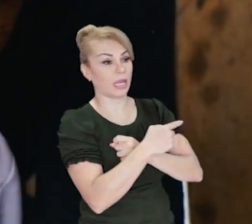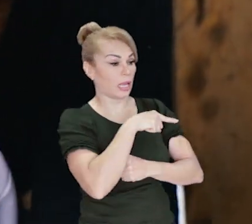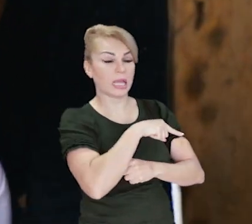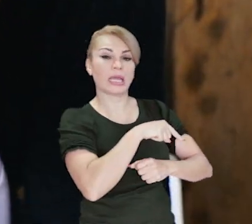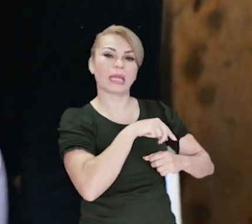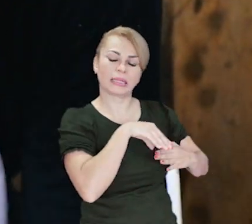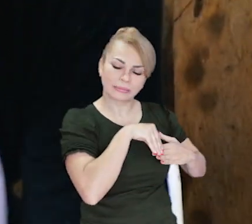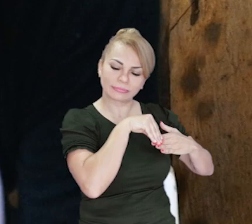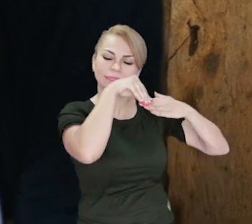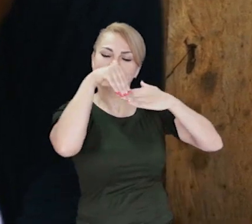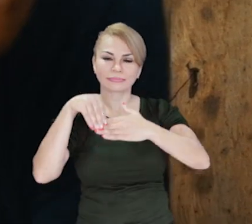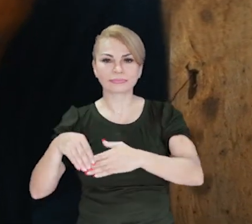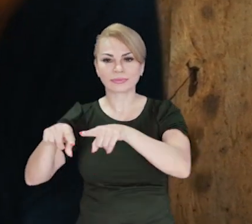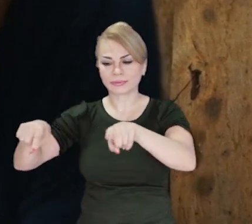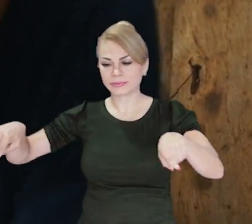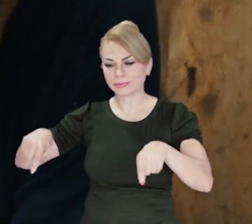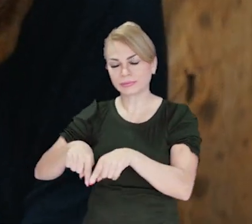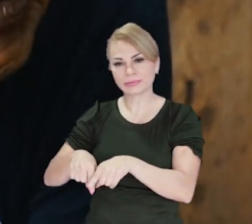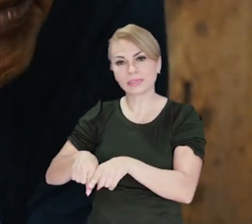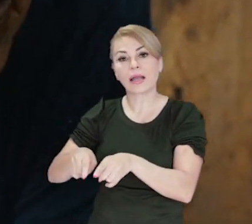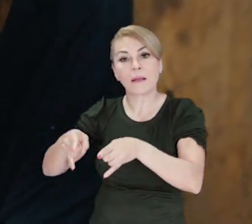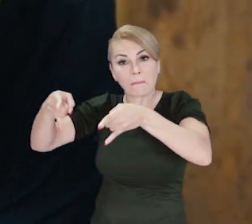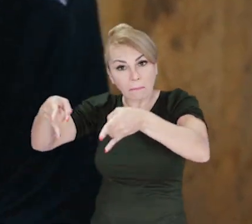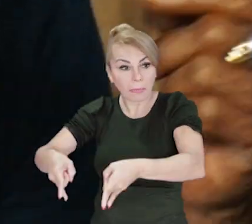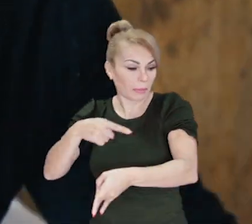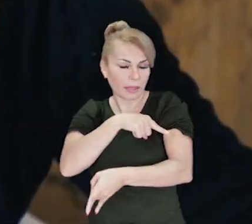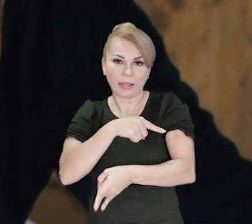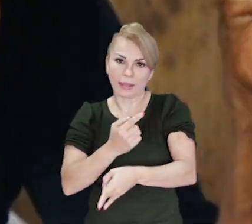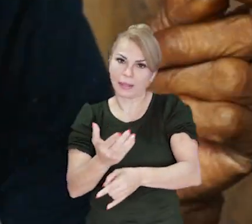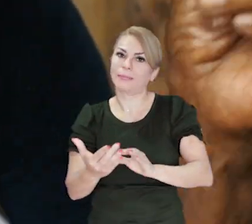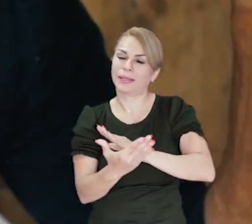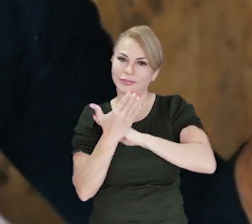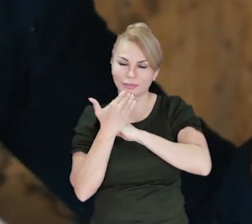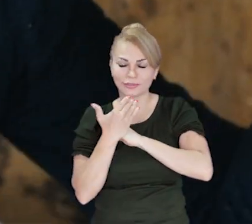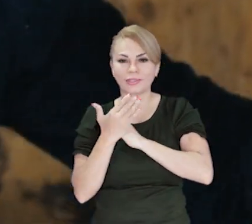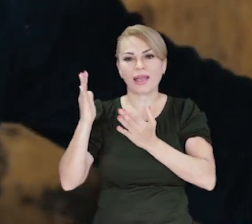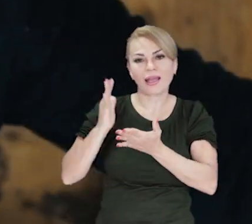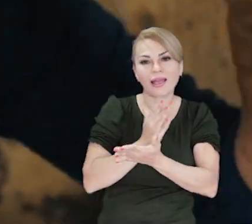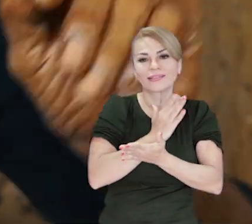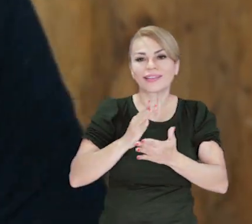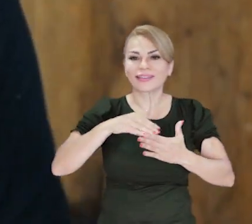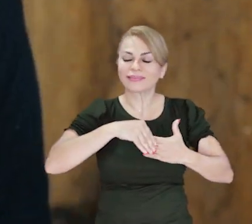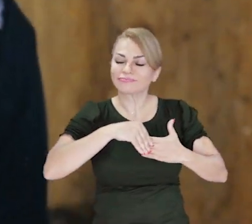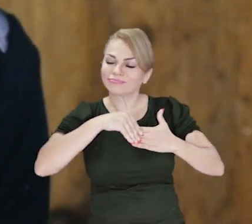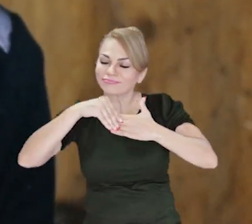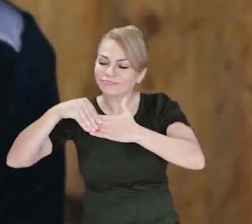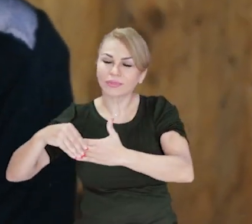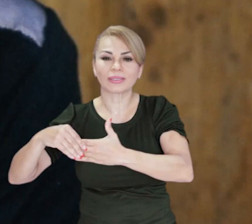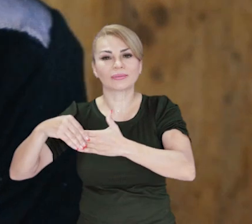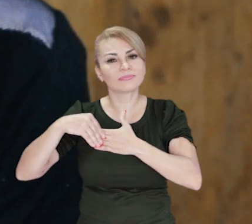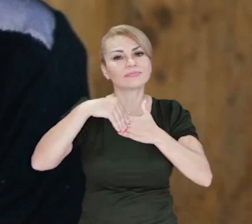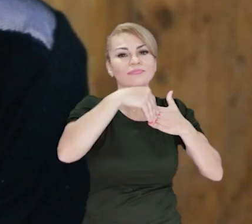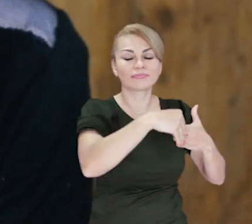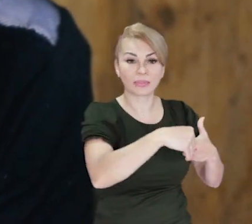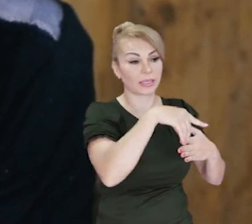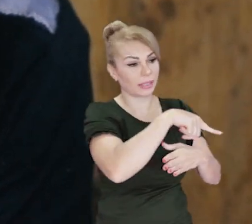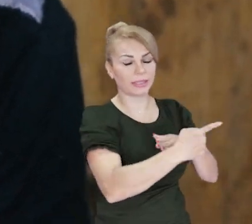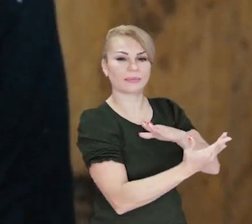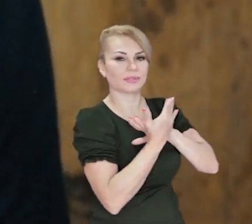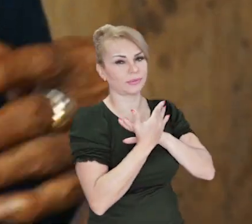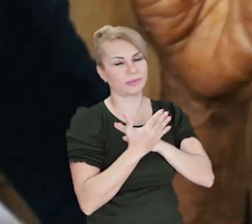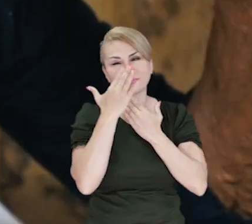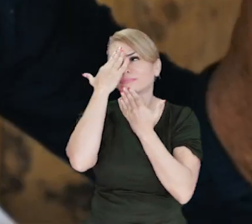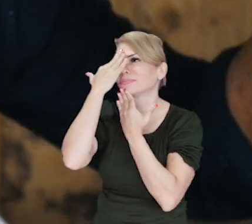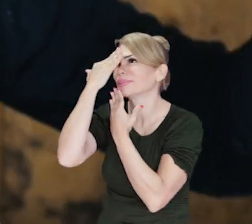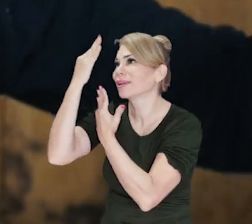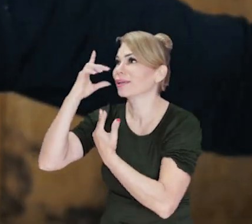e agora está sendo meu pai, porque é quem cuida de mim. Me levar para dentro do quarto quando tá, a noite está... Uma vez,